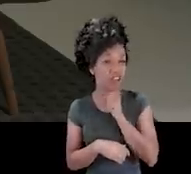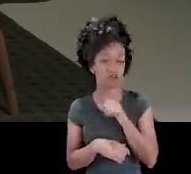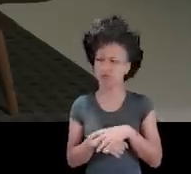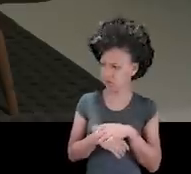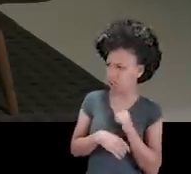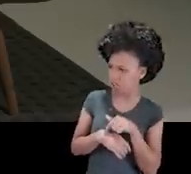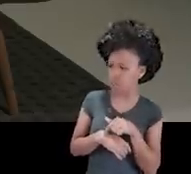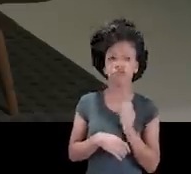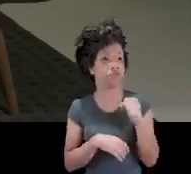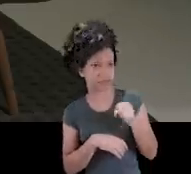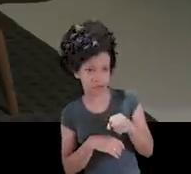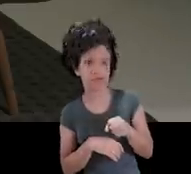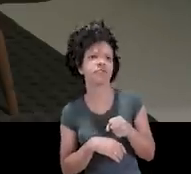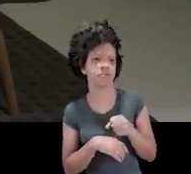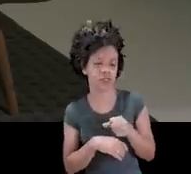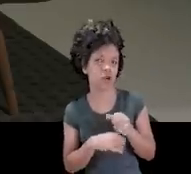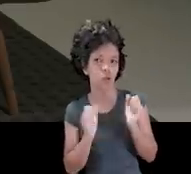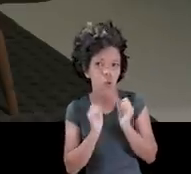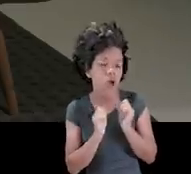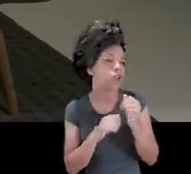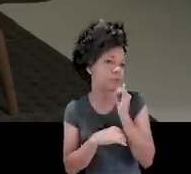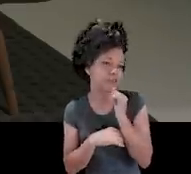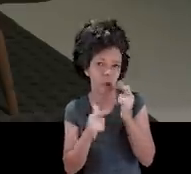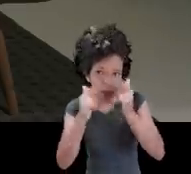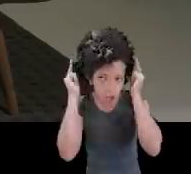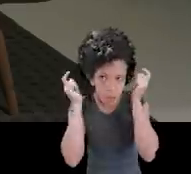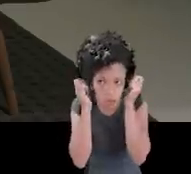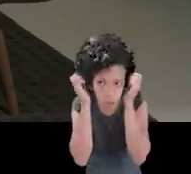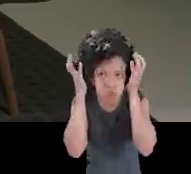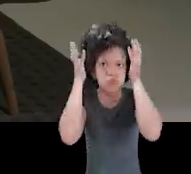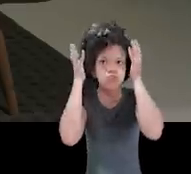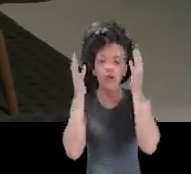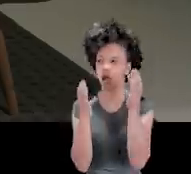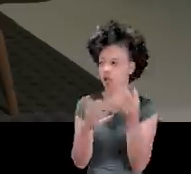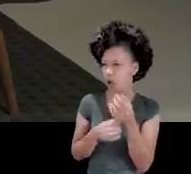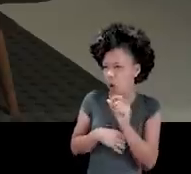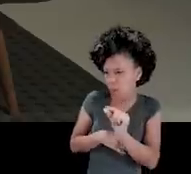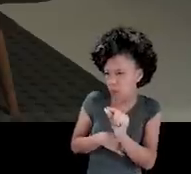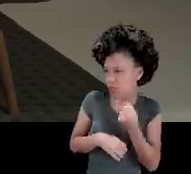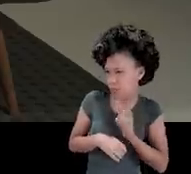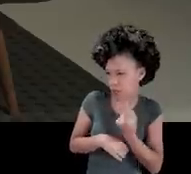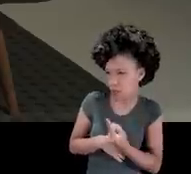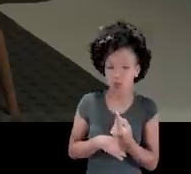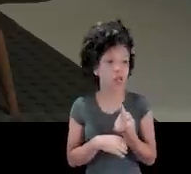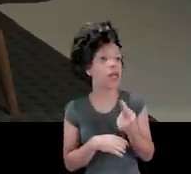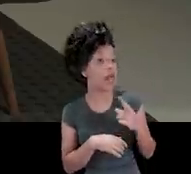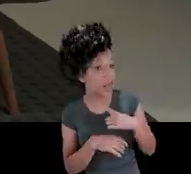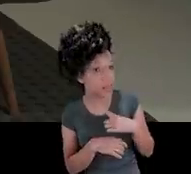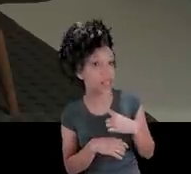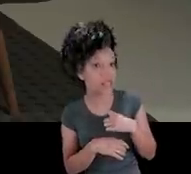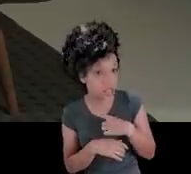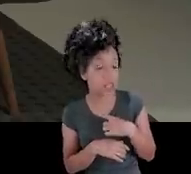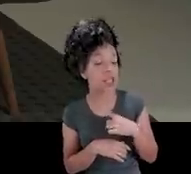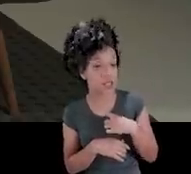Ah, é? É, cara. Se você... Pô, você deixa... Você deixou... O careca deixou o cabelo crescer... Ela tá um pouquinho do máquina 1. Não. É que ela tem. O